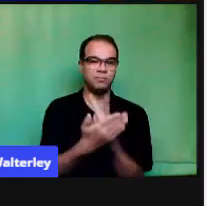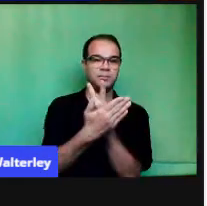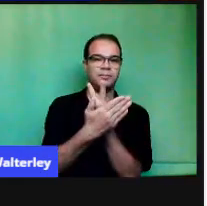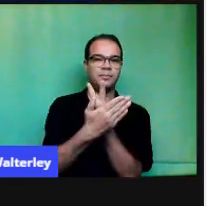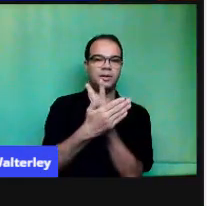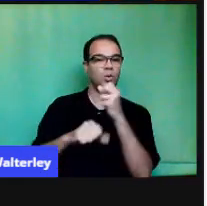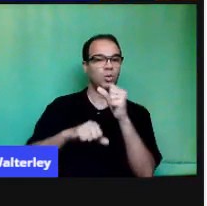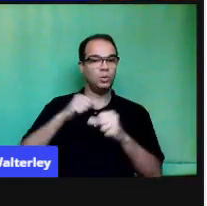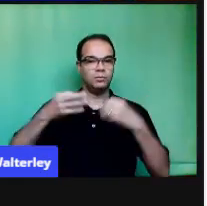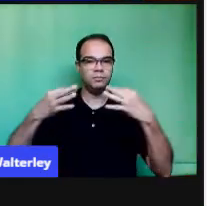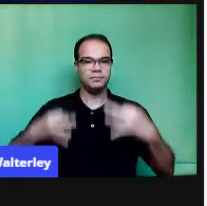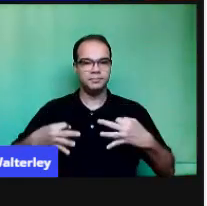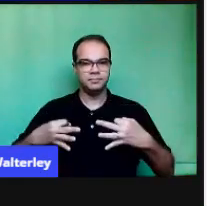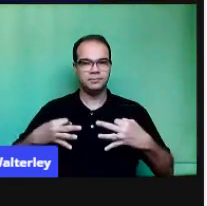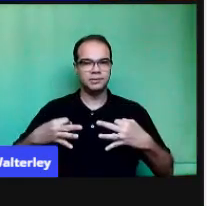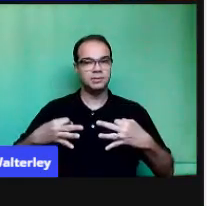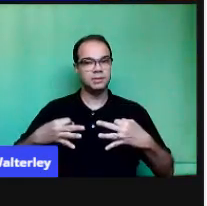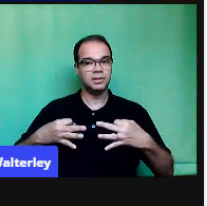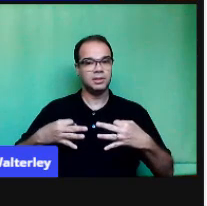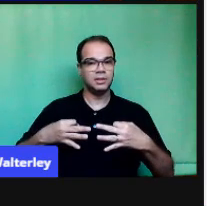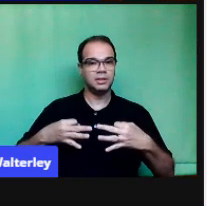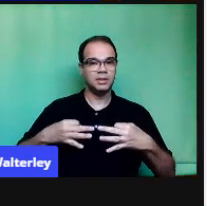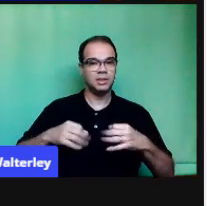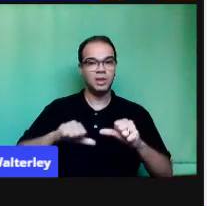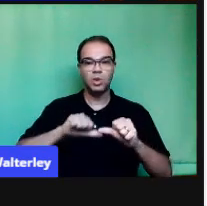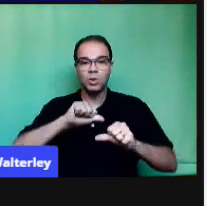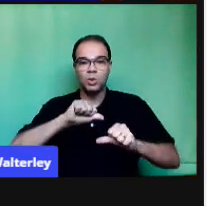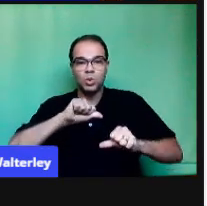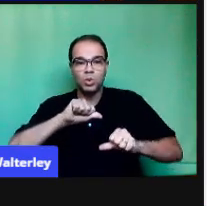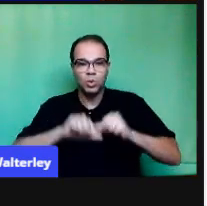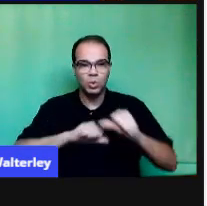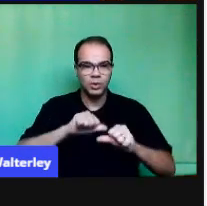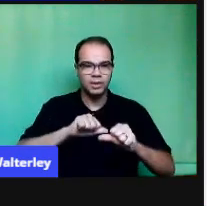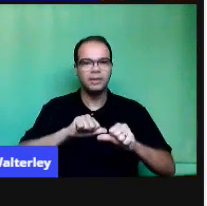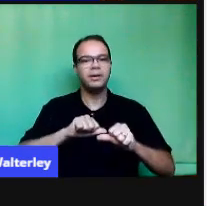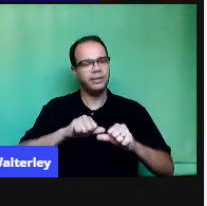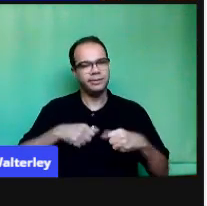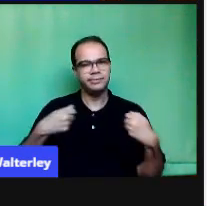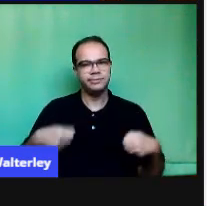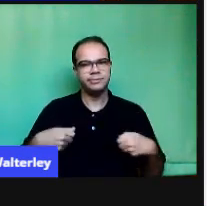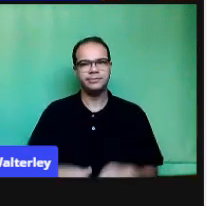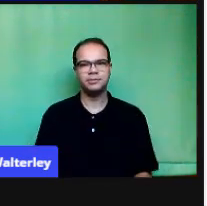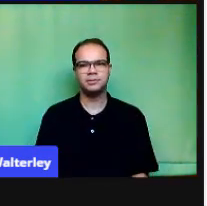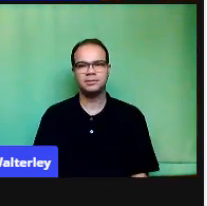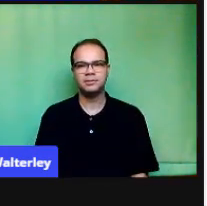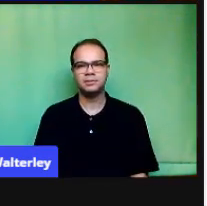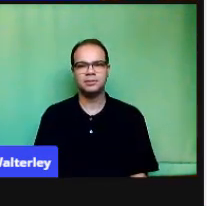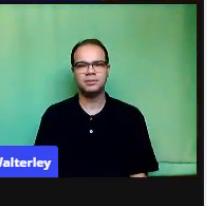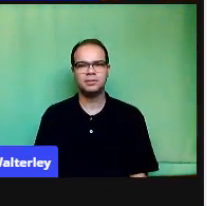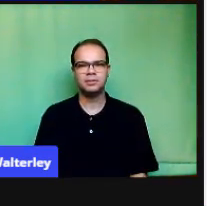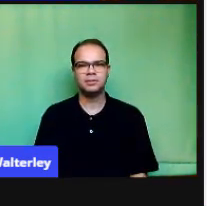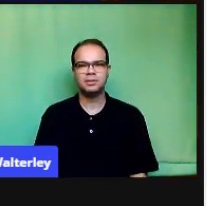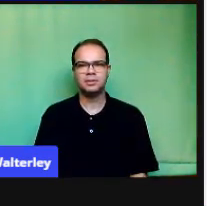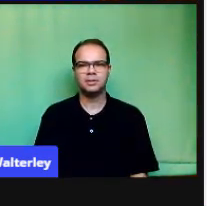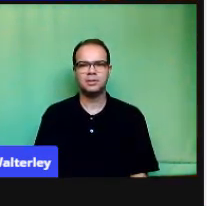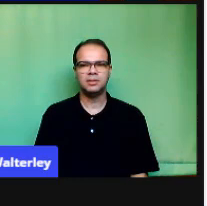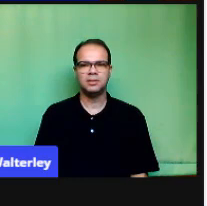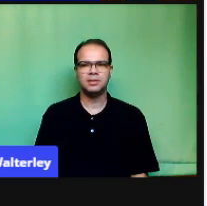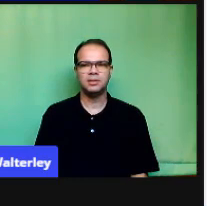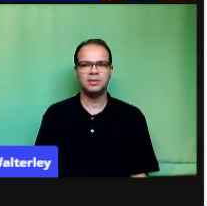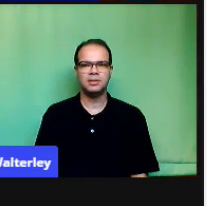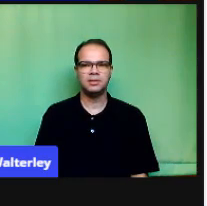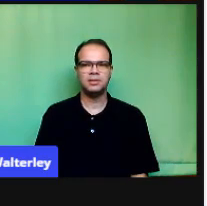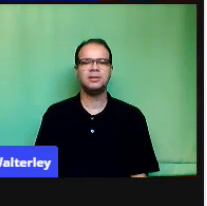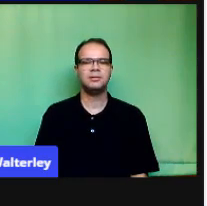recursos, mudanças de estratégias de manejo. Aqui a gente tem um animal sendo mal manejado e